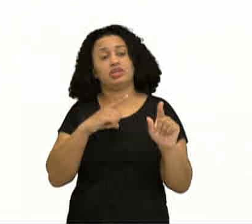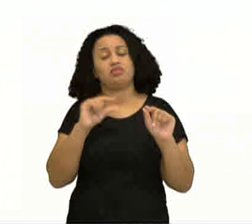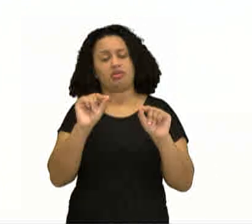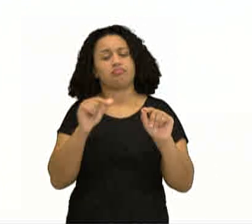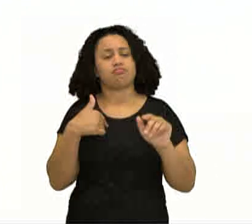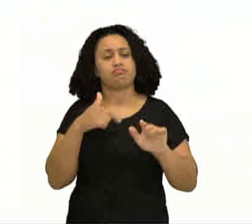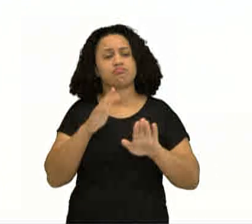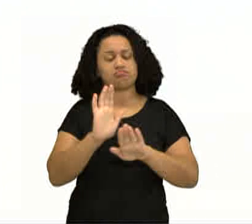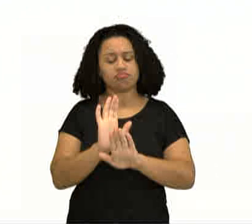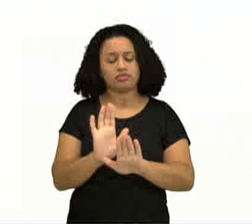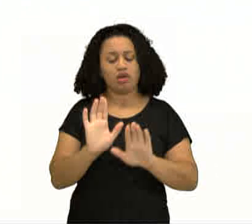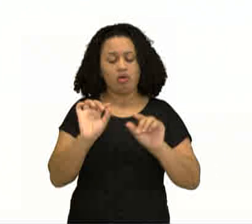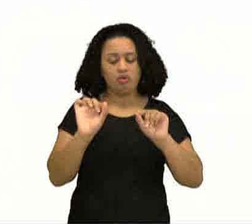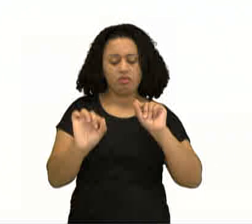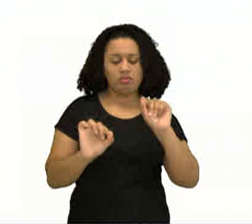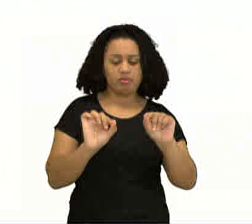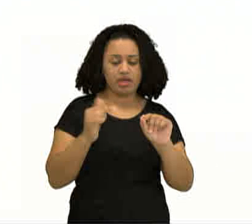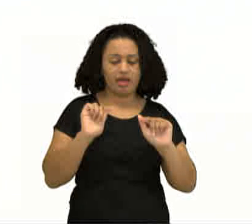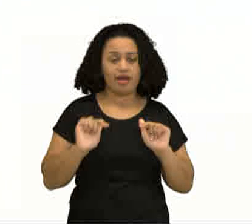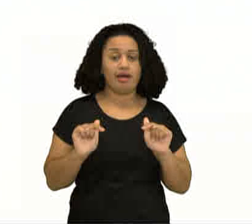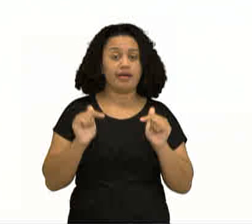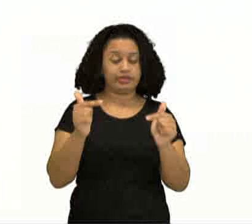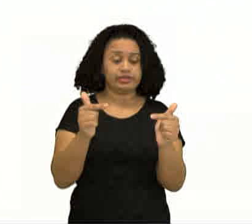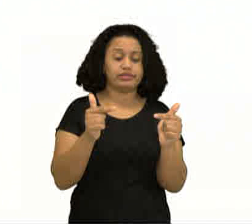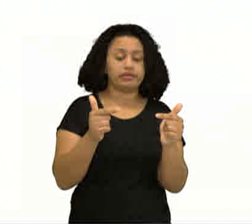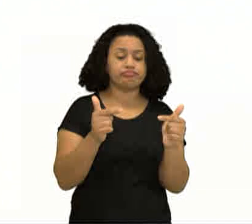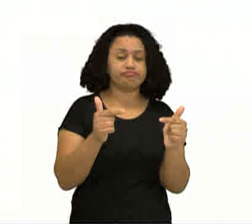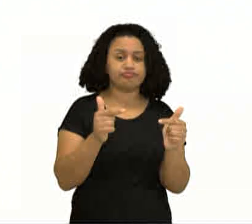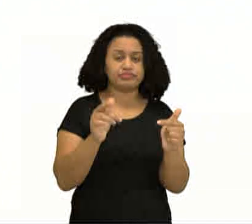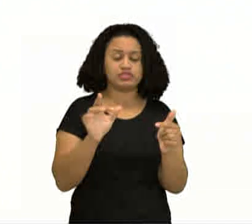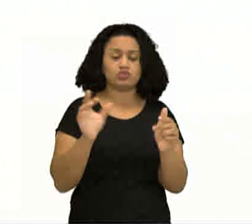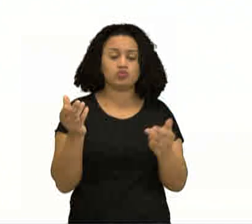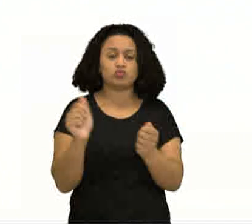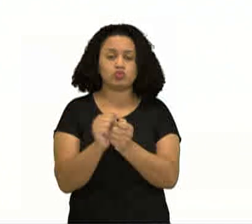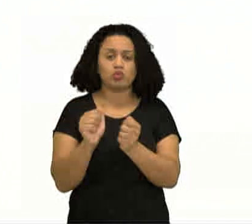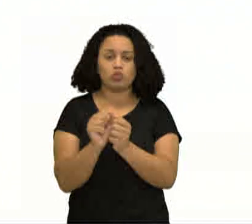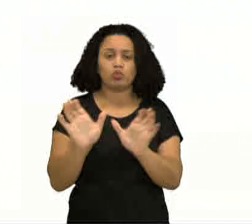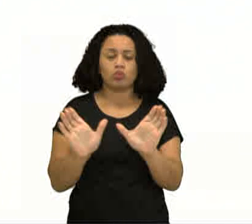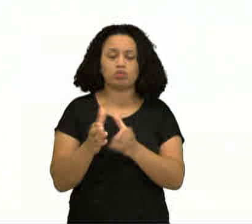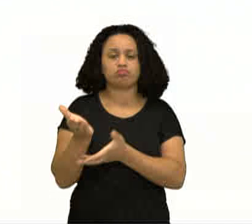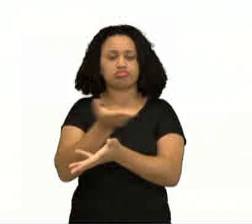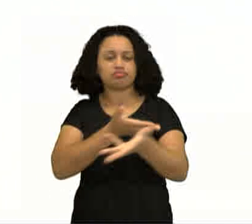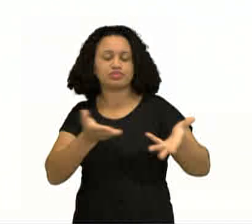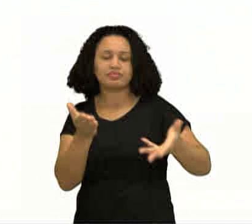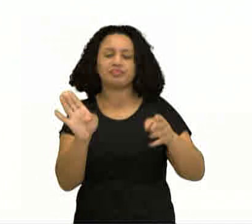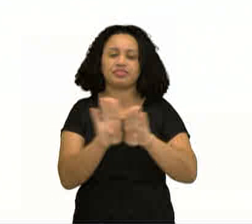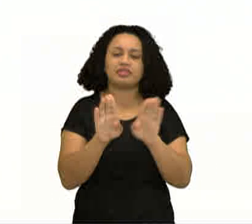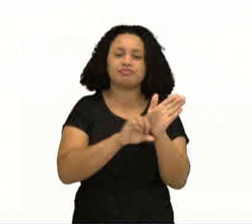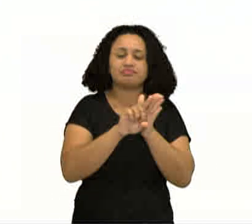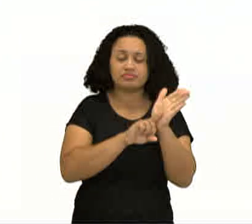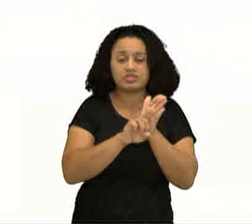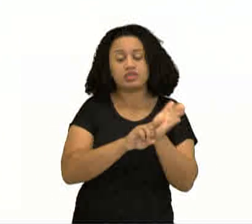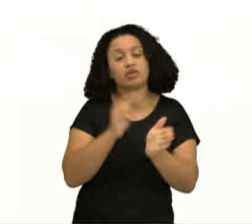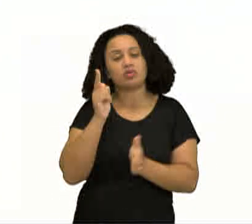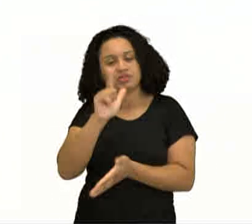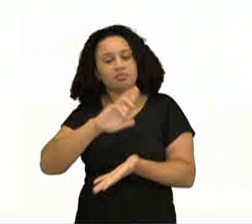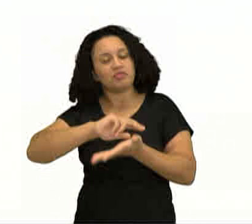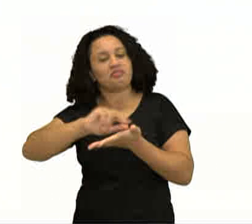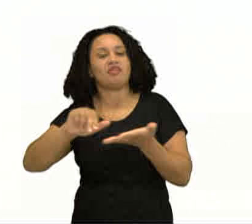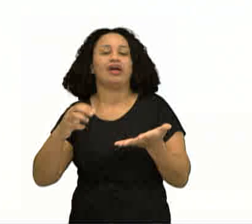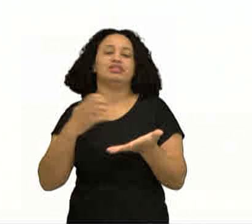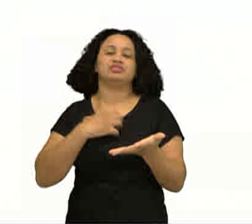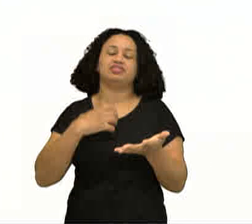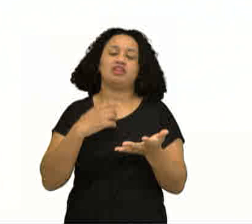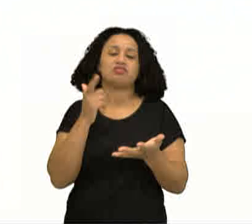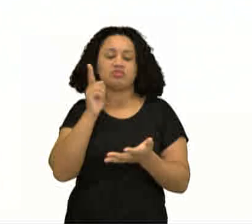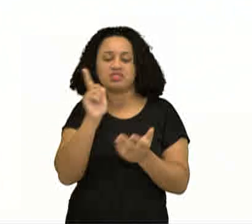pausa, ação integrada e estudos, podemos sim obter variadas formas para uma